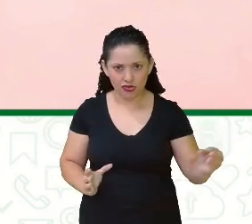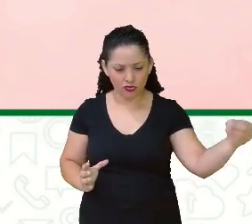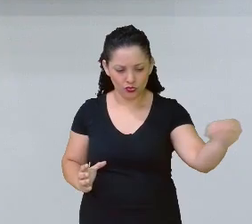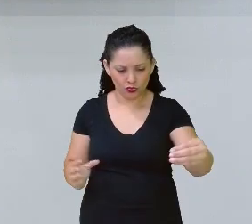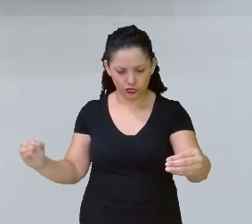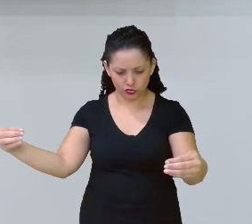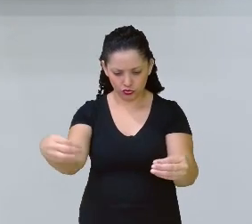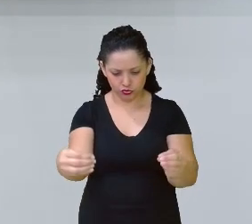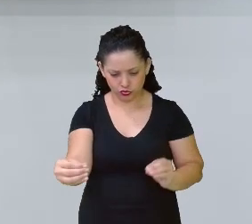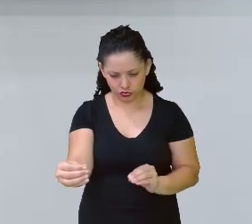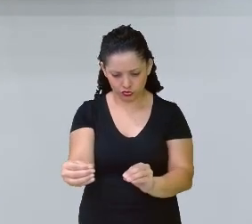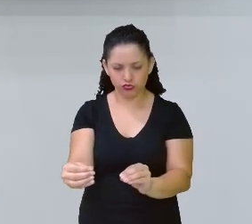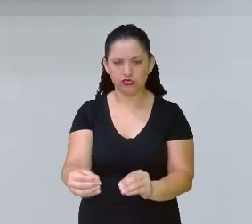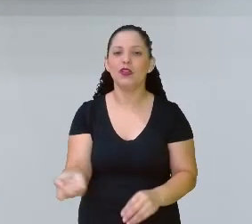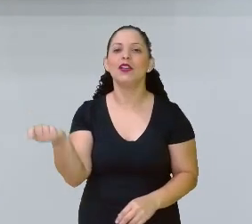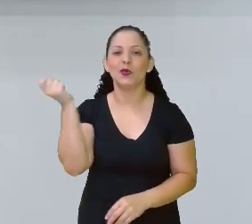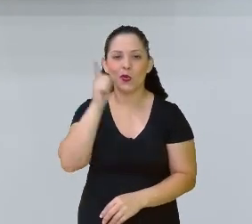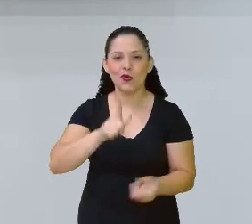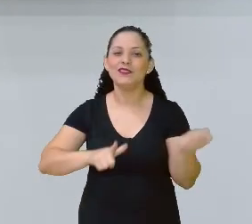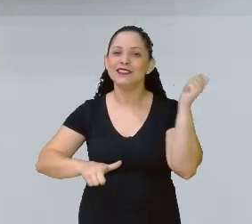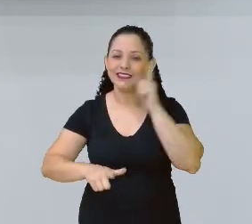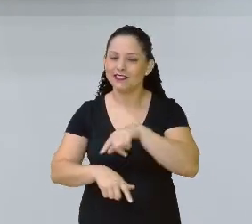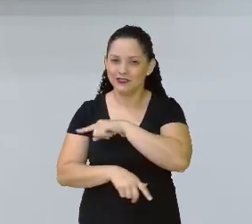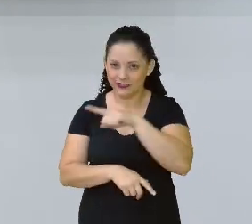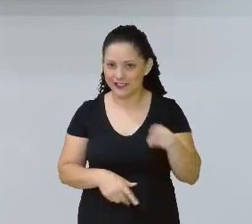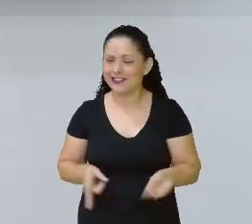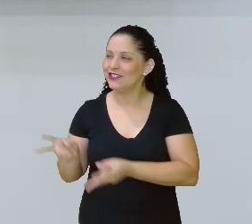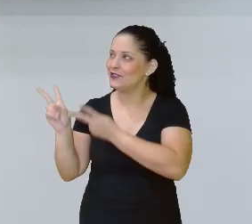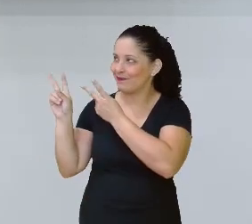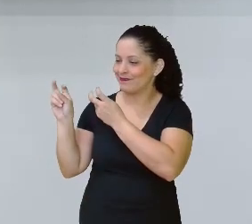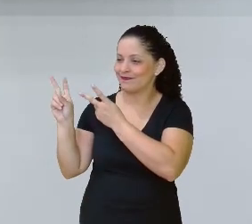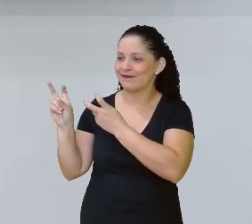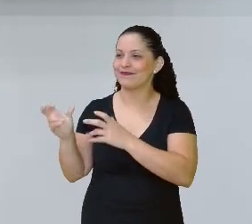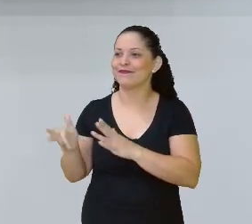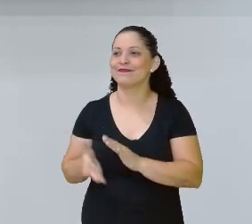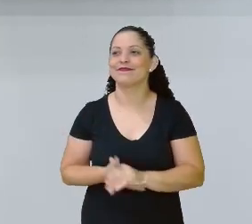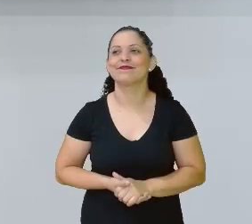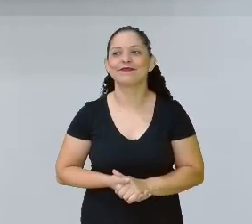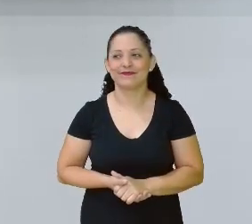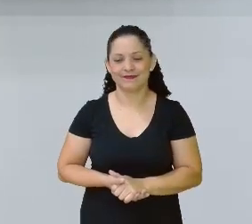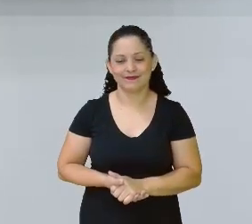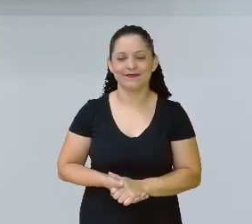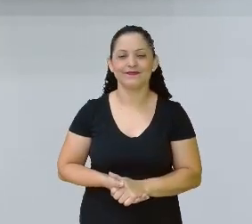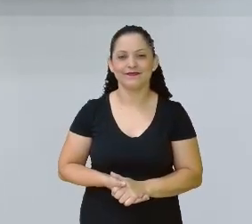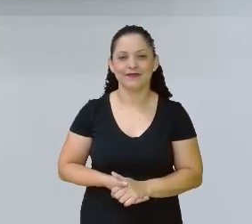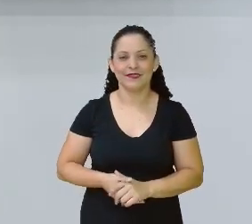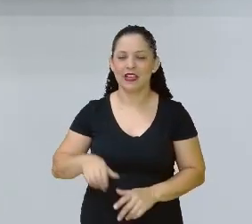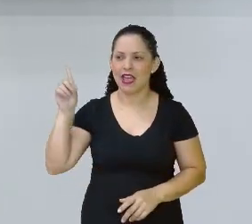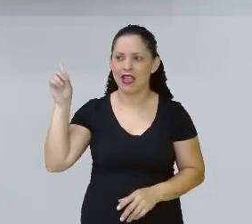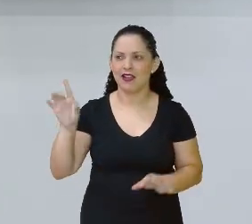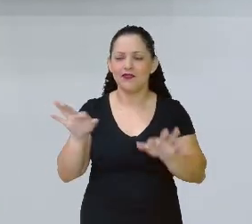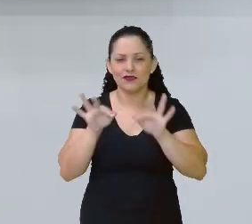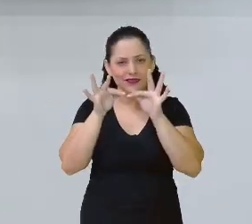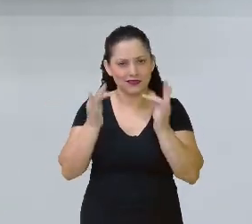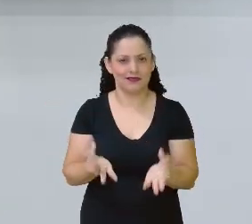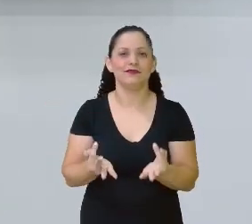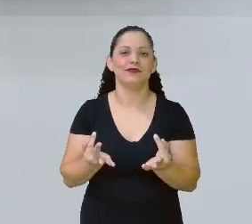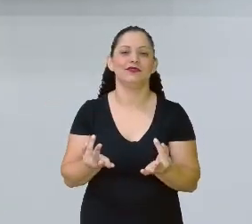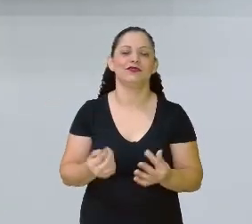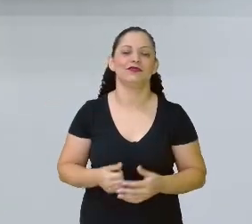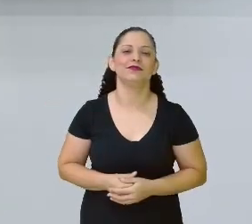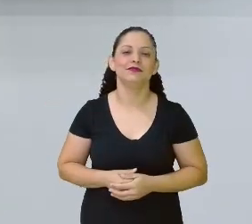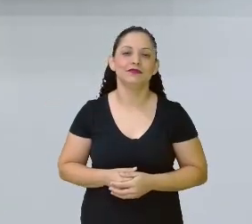Perceberam? Eu tenho certeza que vocês perceberam isso. Essa questão foi bem simples.